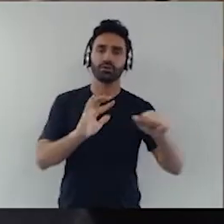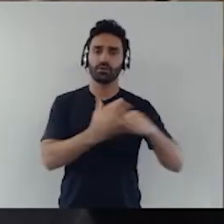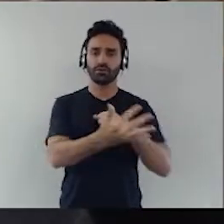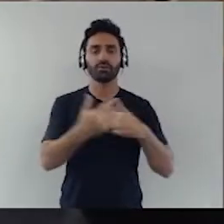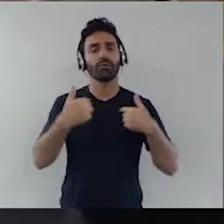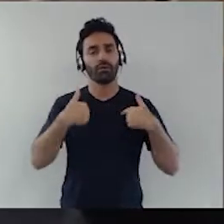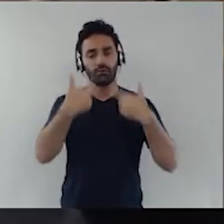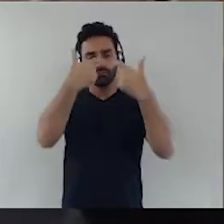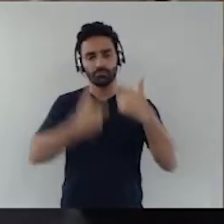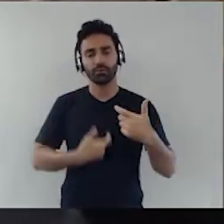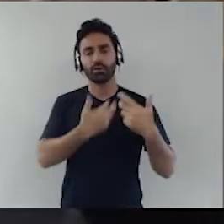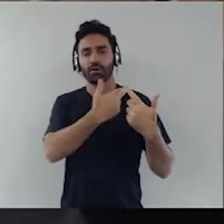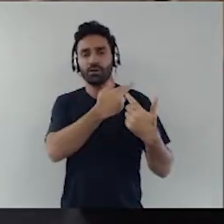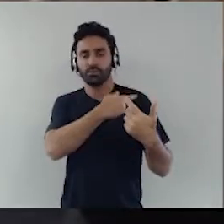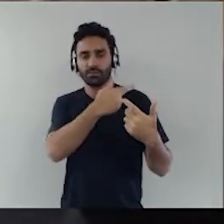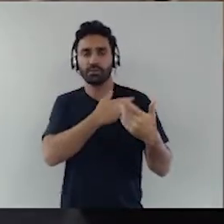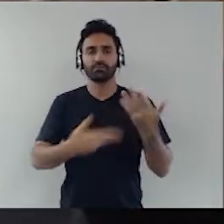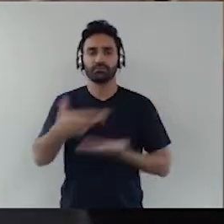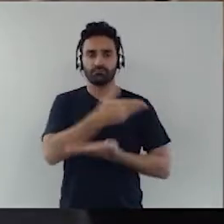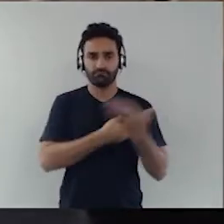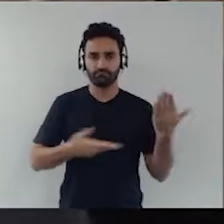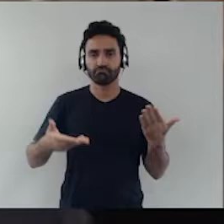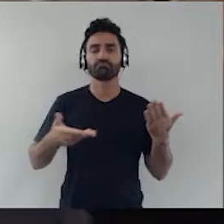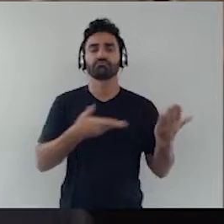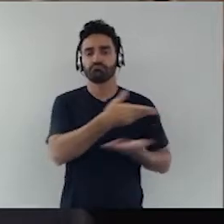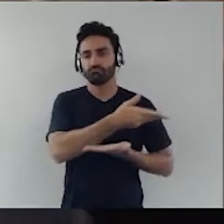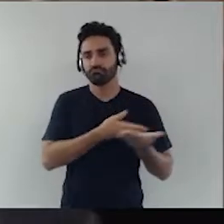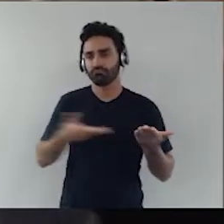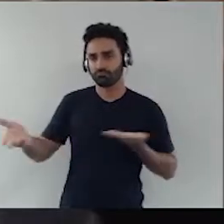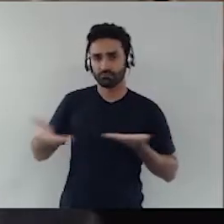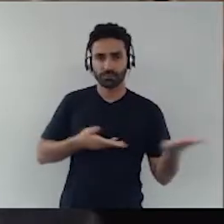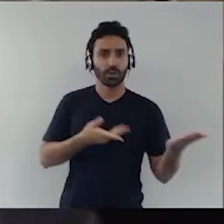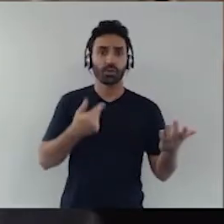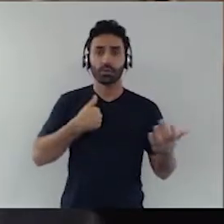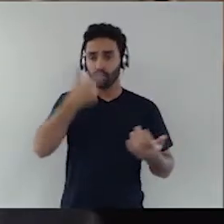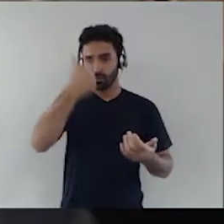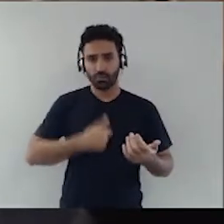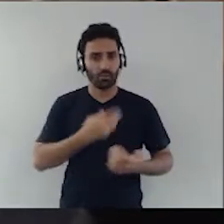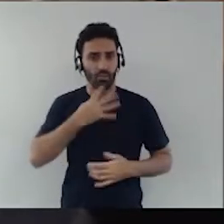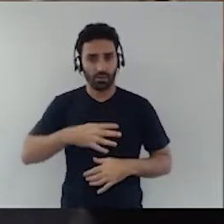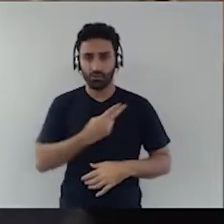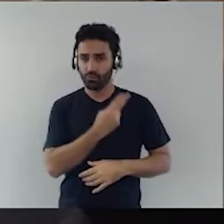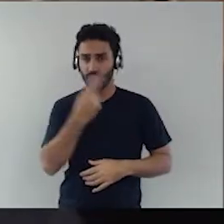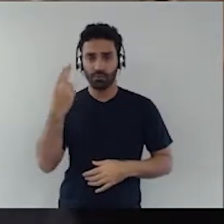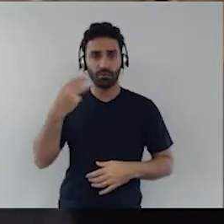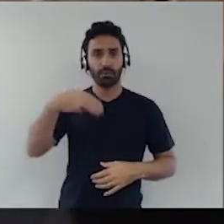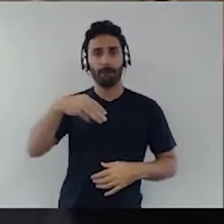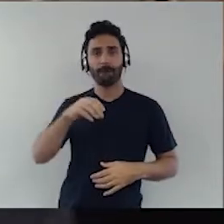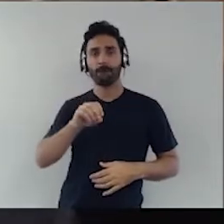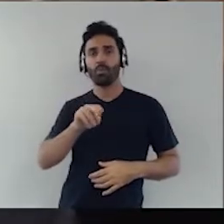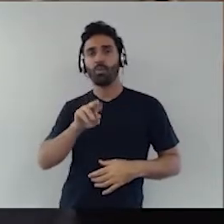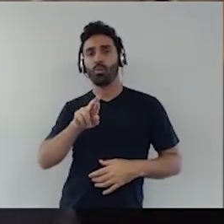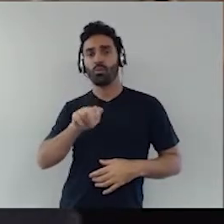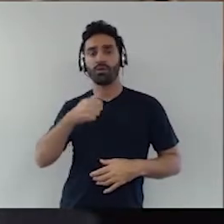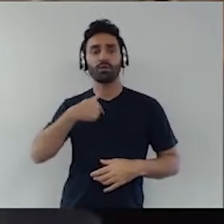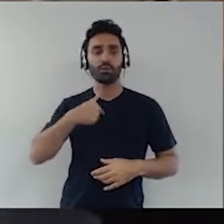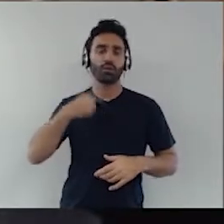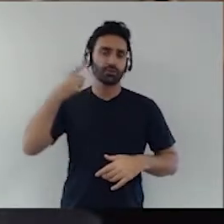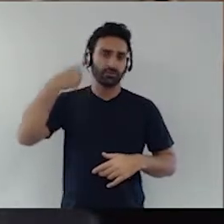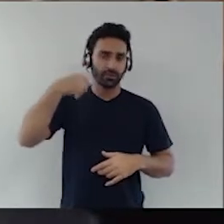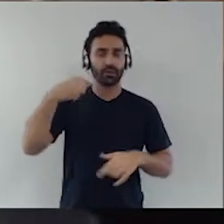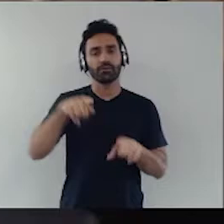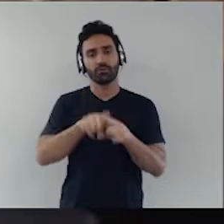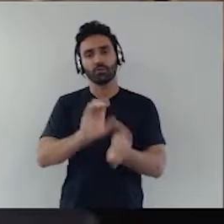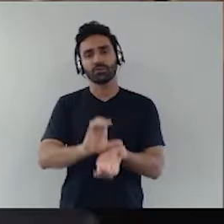os trabalhos, atuando como moderador. Para quem não me conhece, me chamo Sheimo Moura, sou advogado,